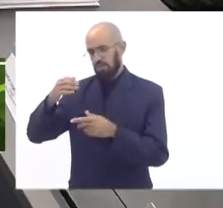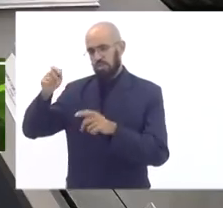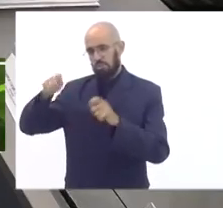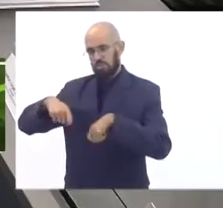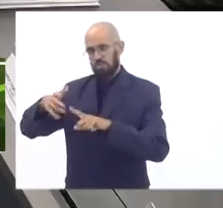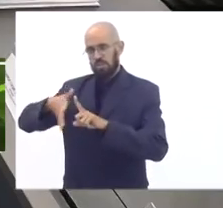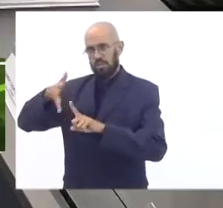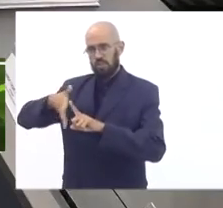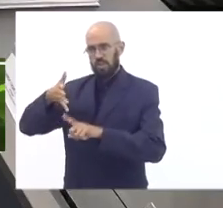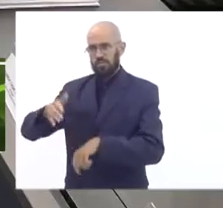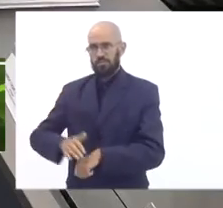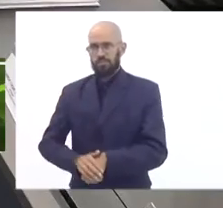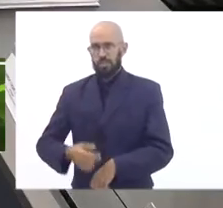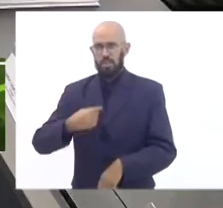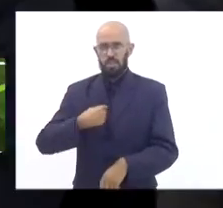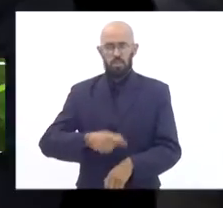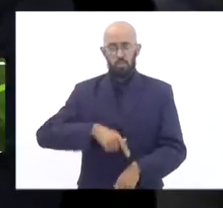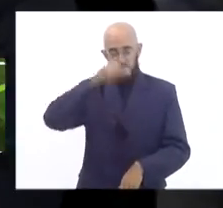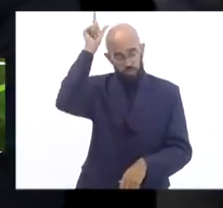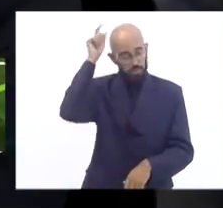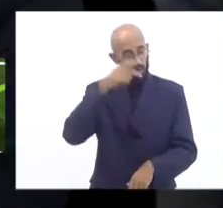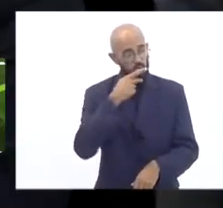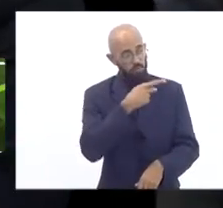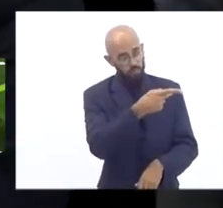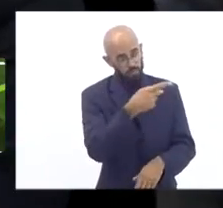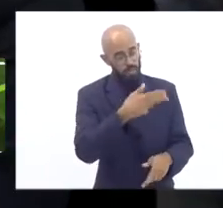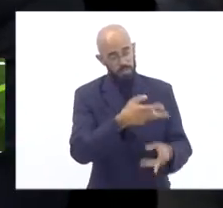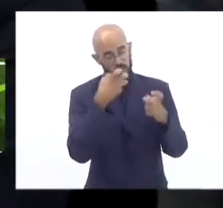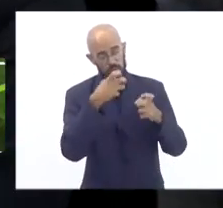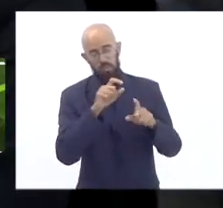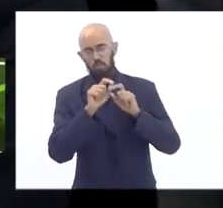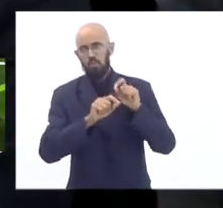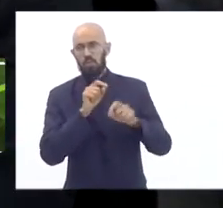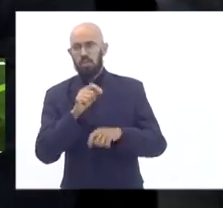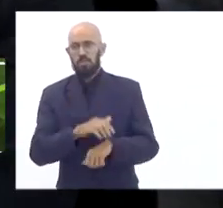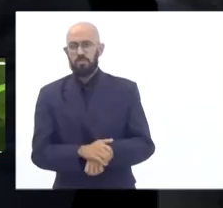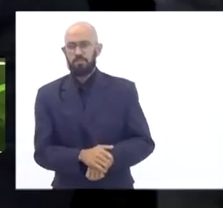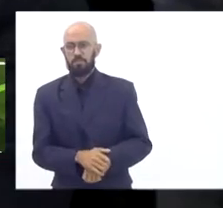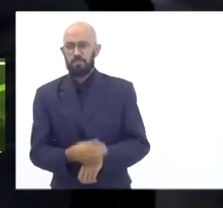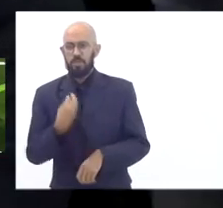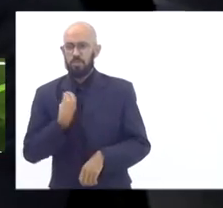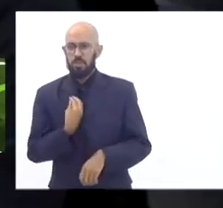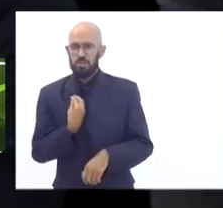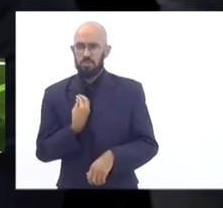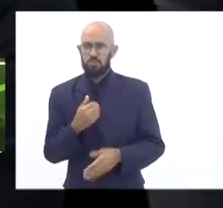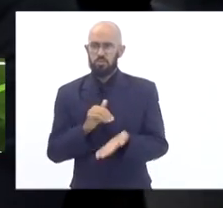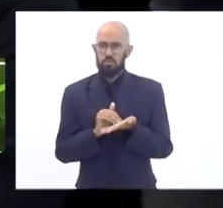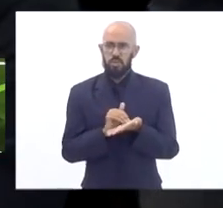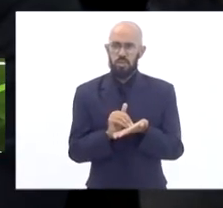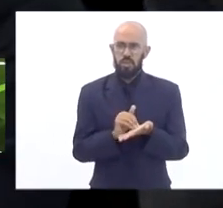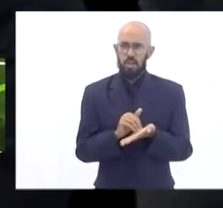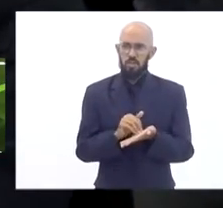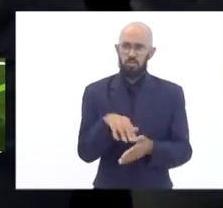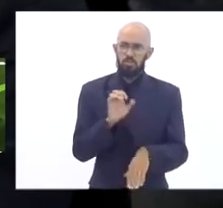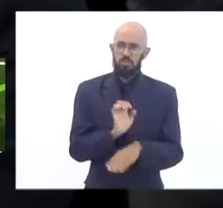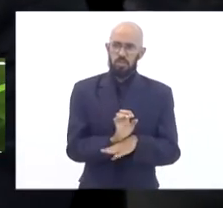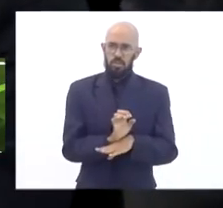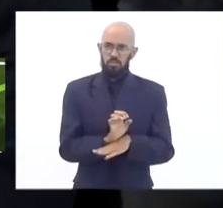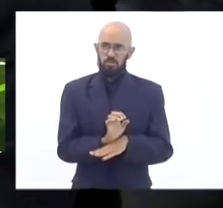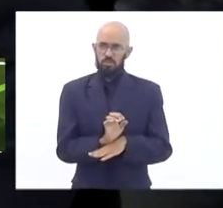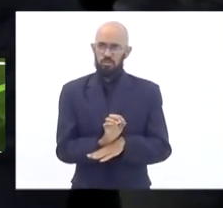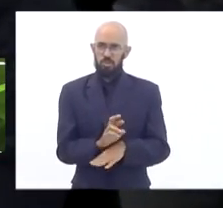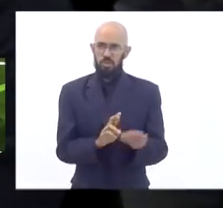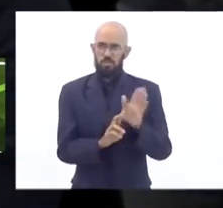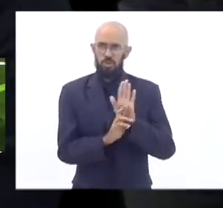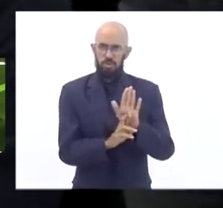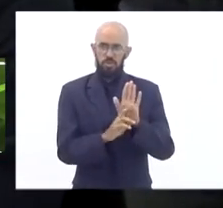Eu percebo, deputado Luiz Paulo, deputada Marta Rocha, a presença de um secretário de Estado, de representante de